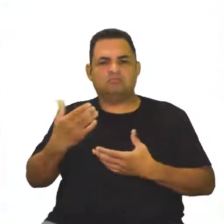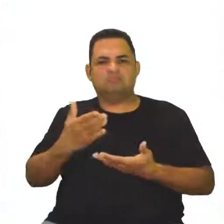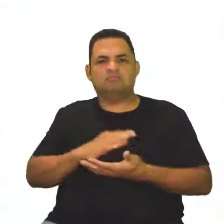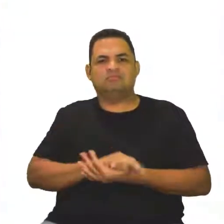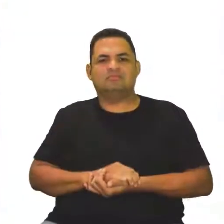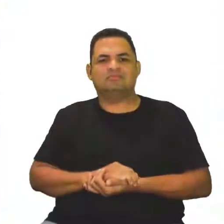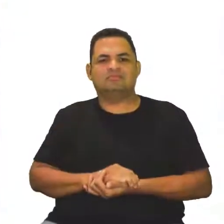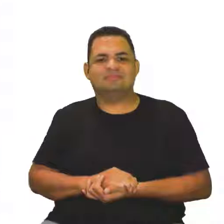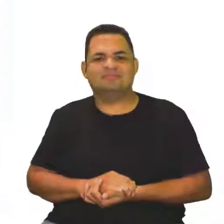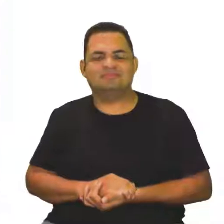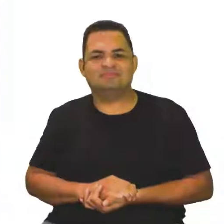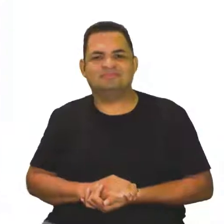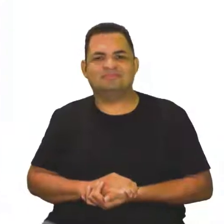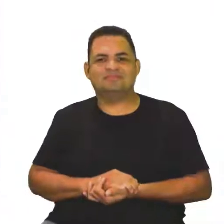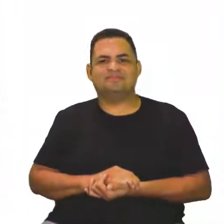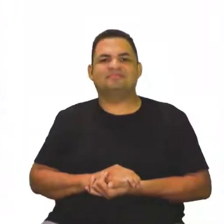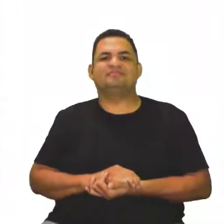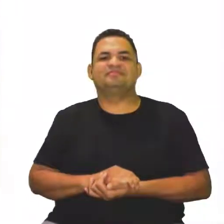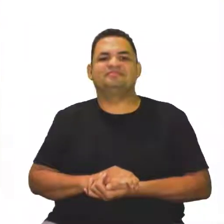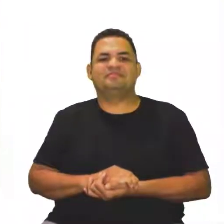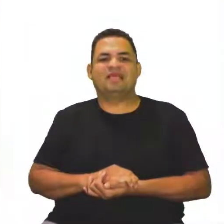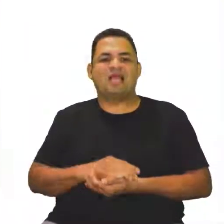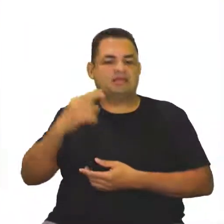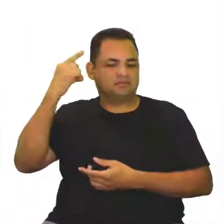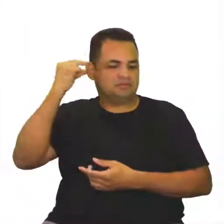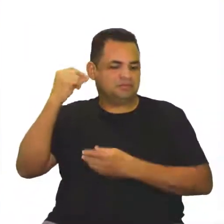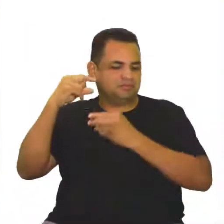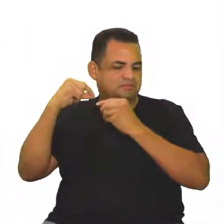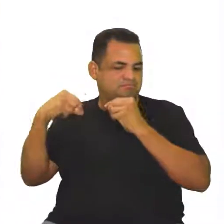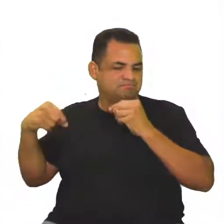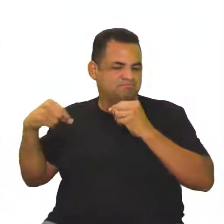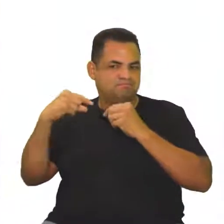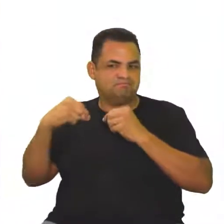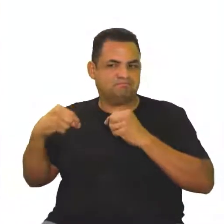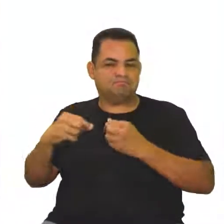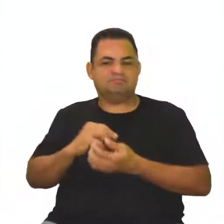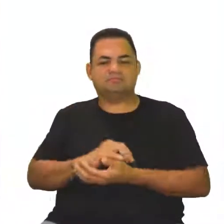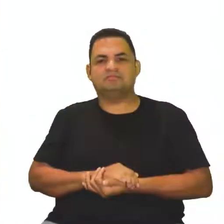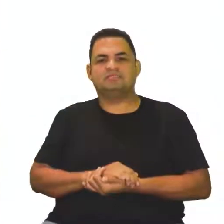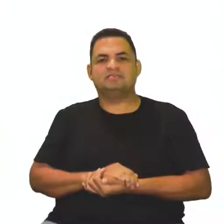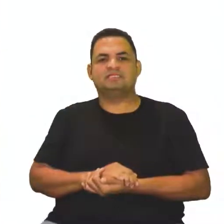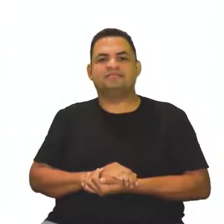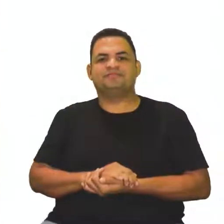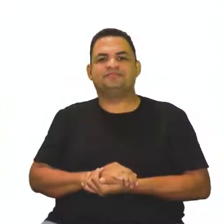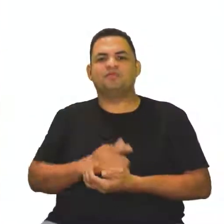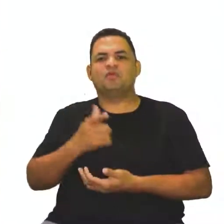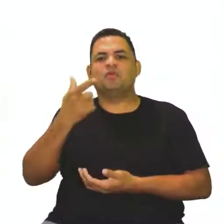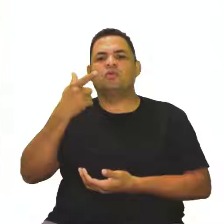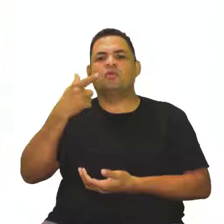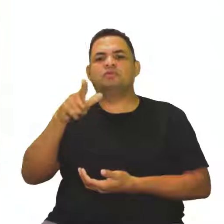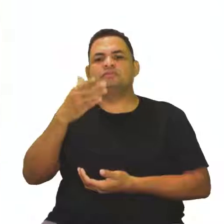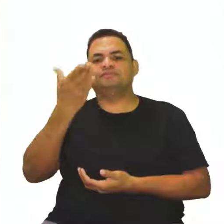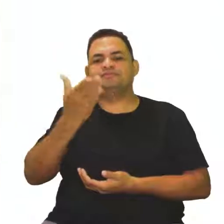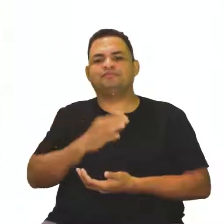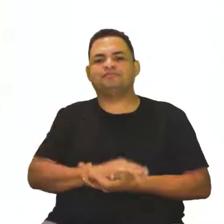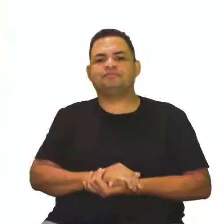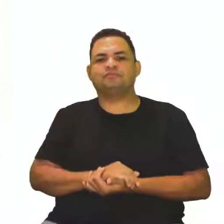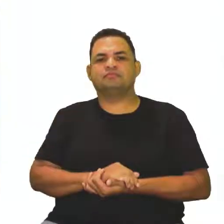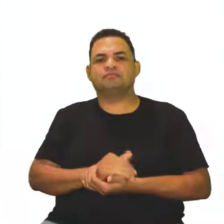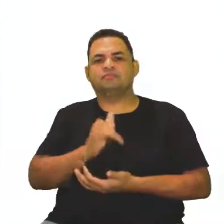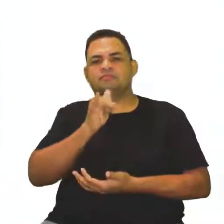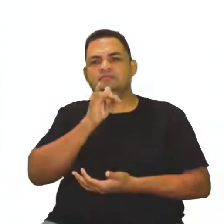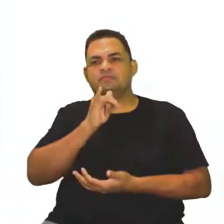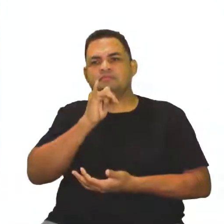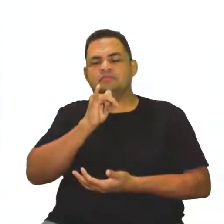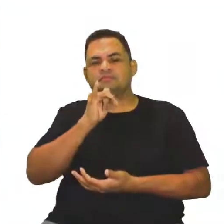aqui, mas a chapinha pro cabelo, né, também entra. E aqui outros equipamentos, né? São